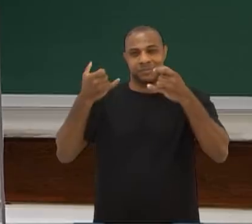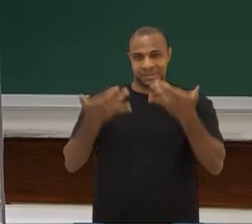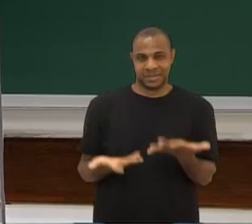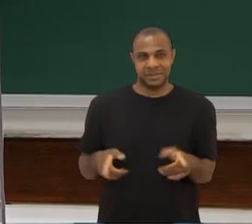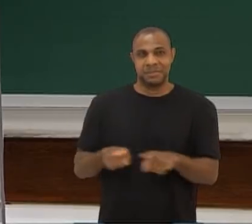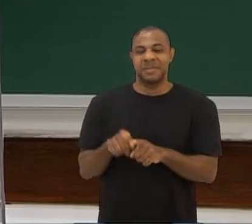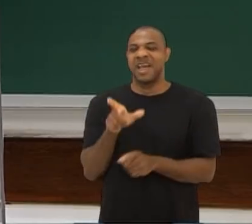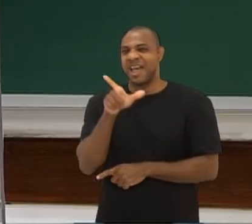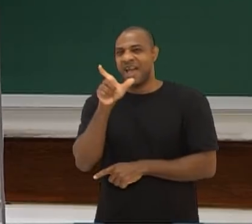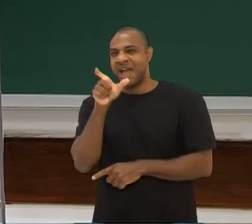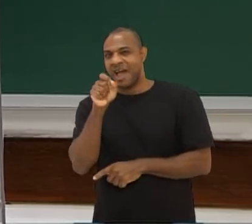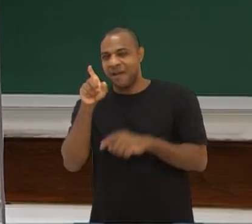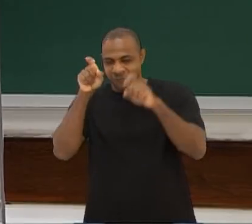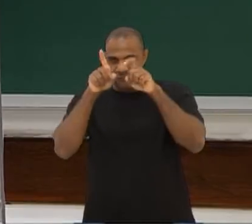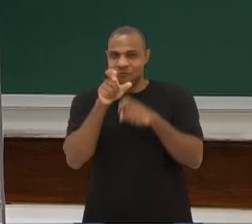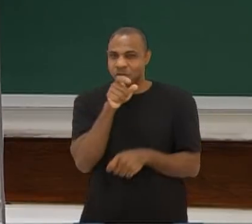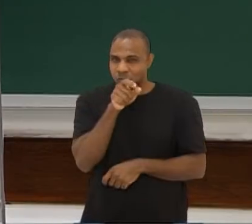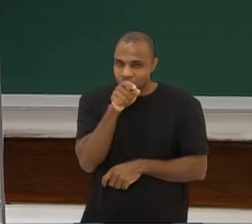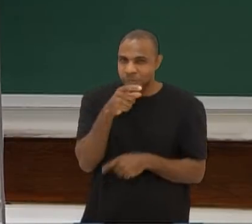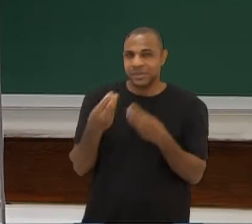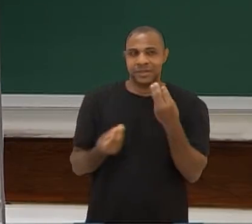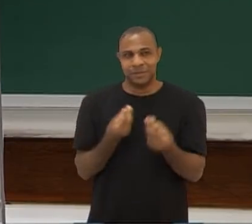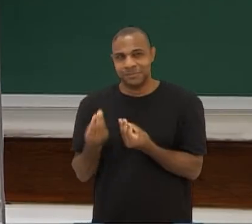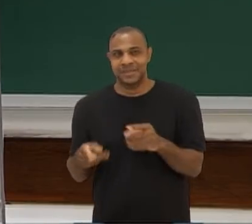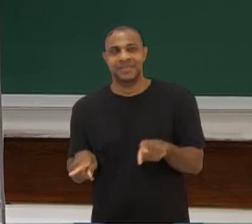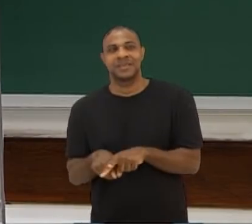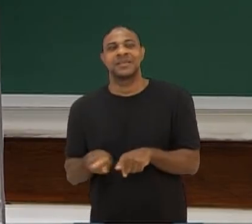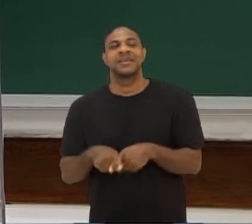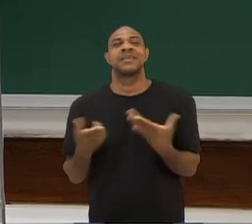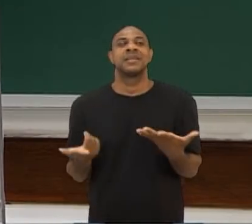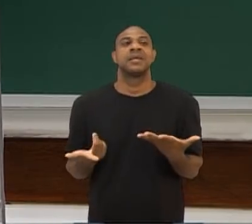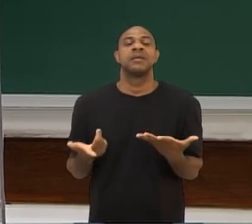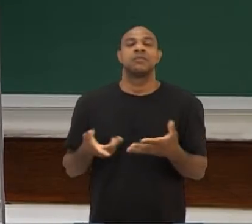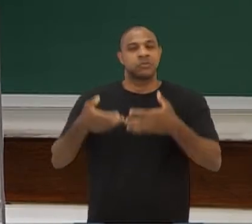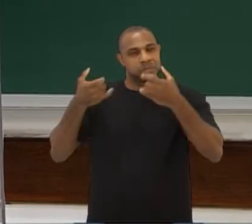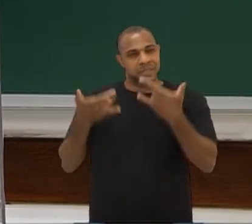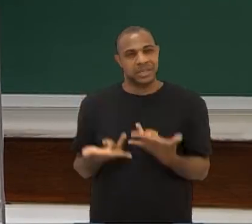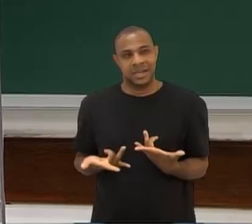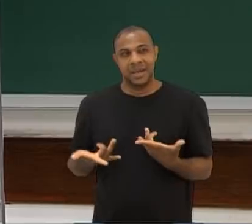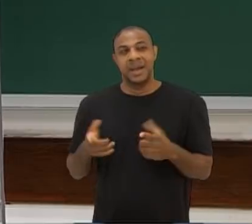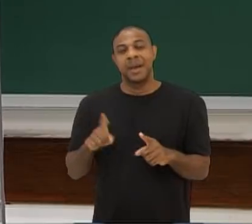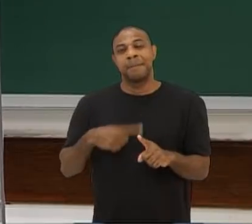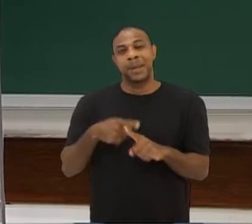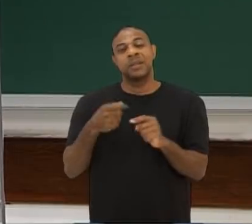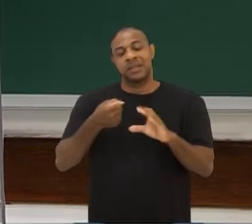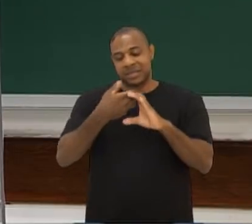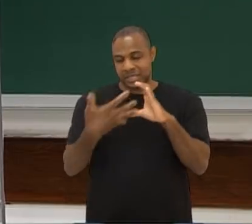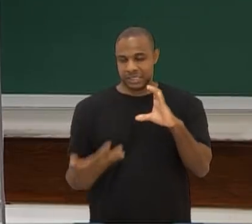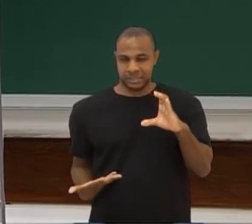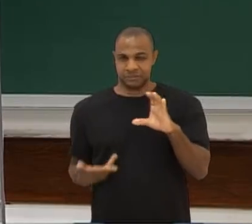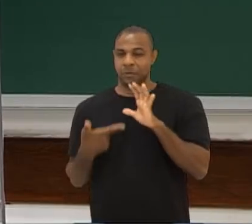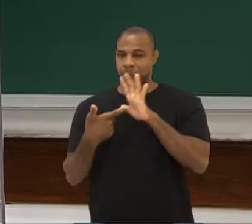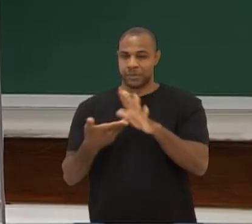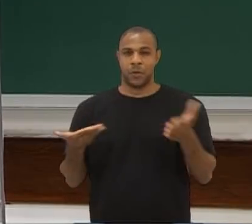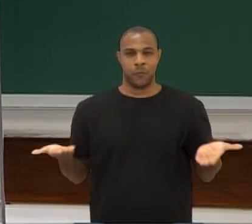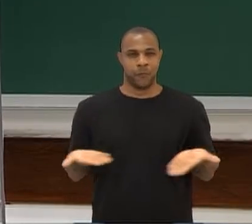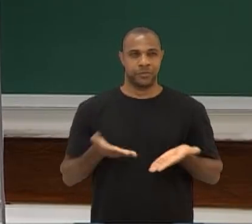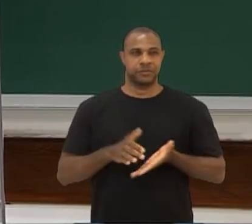as formigas, e hoje a gente vai trabalhar um pouquinho o Boisebu e as formigas, mas mais com as características, tá